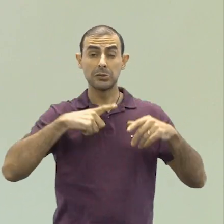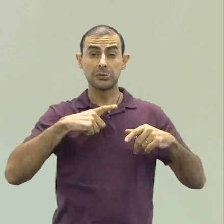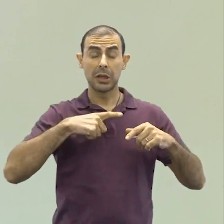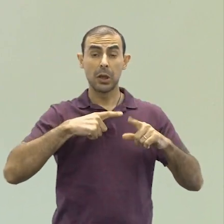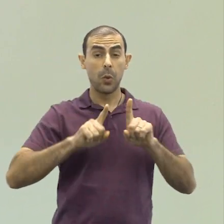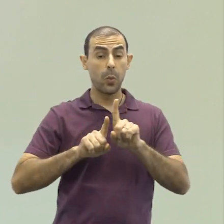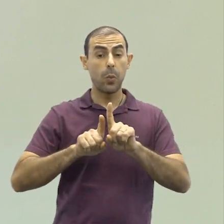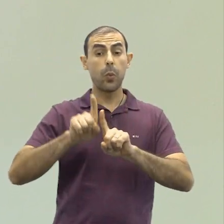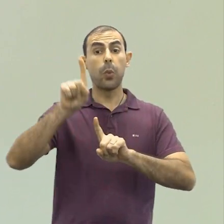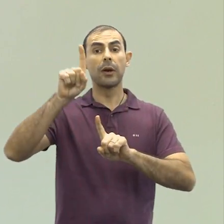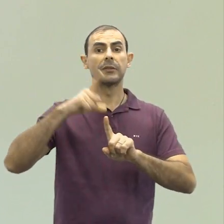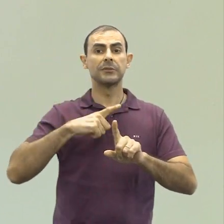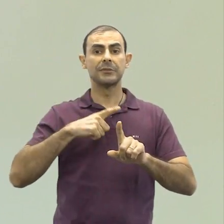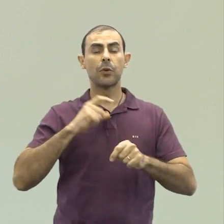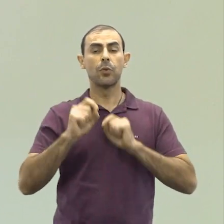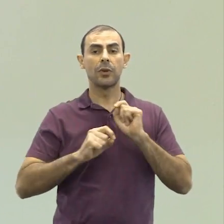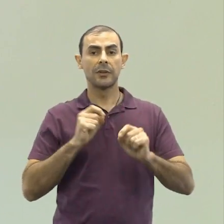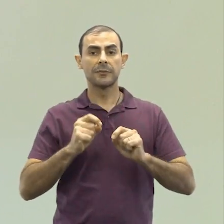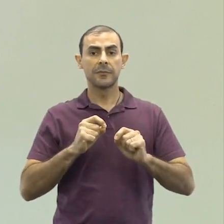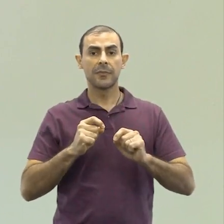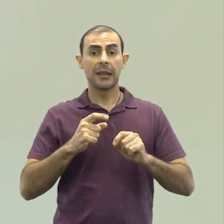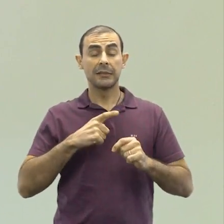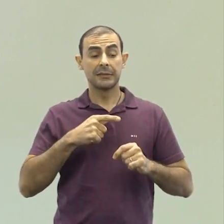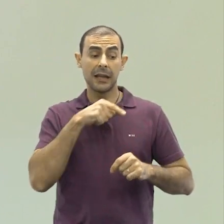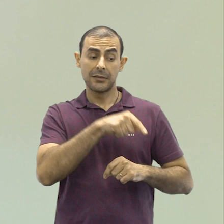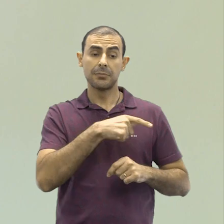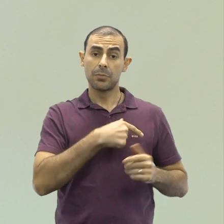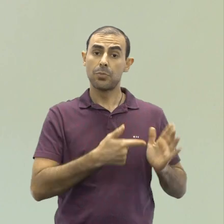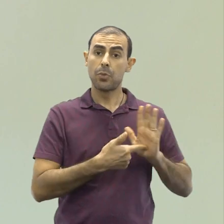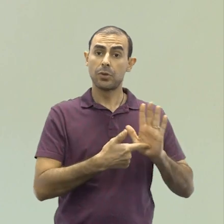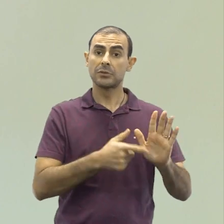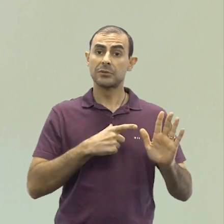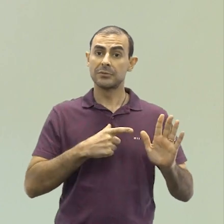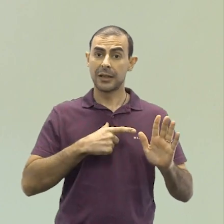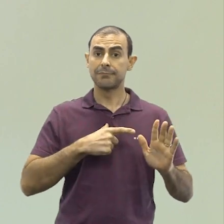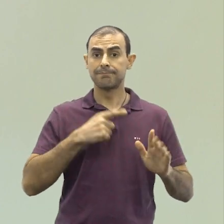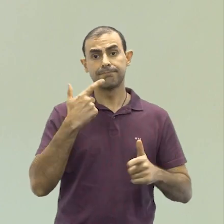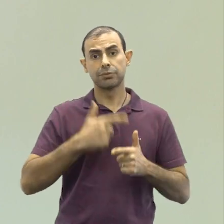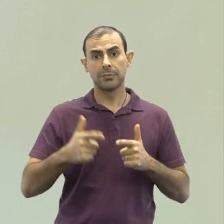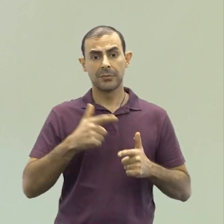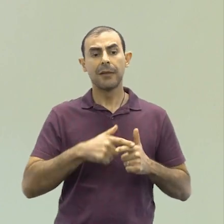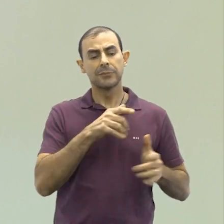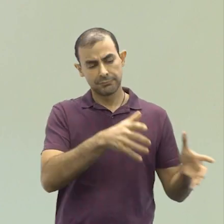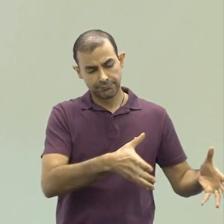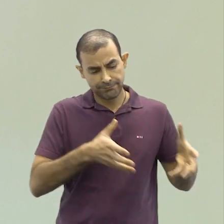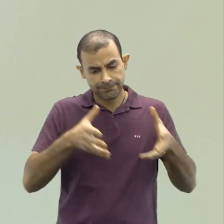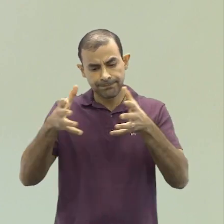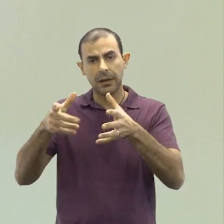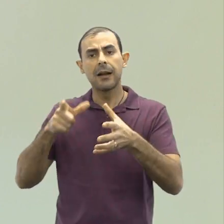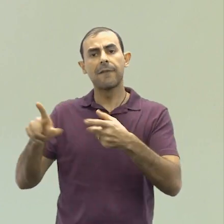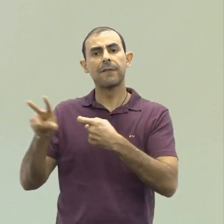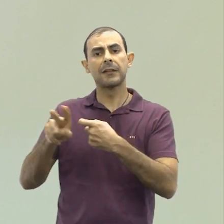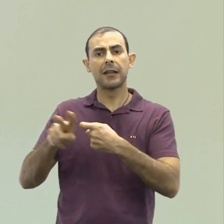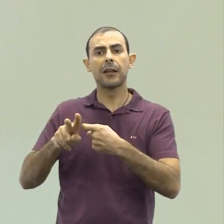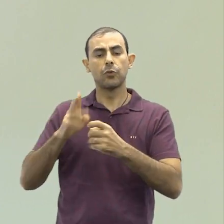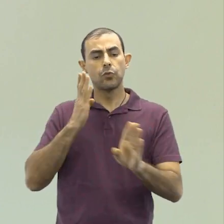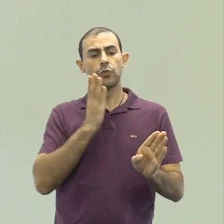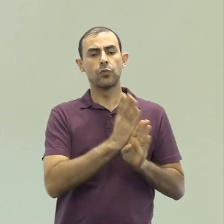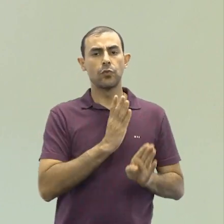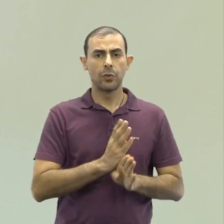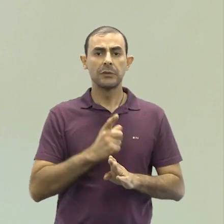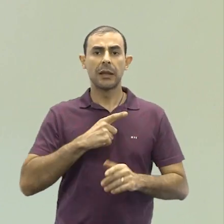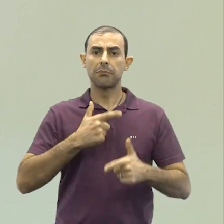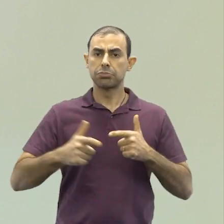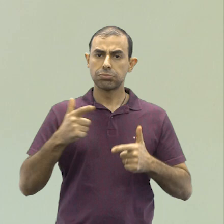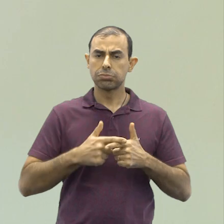temperatura, até mesmo baixa temperatura, ele pode demonstrar que ele está apresentando algum problema. Aí já tem que correr buscar um atendimento para identificar se esse